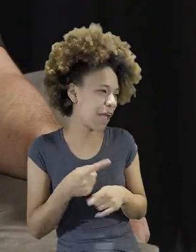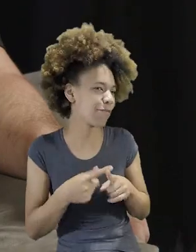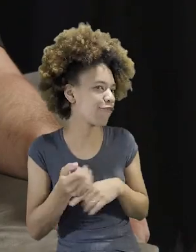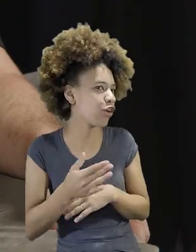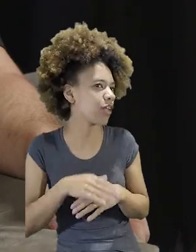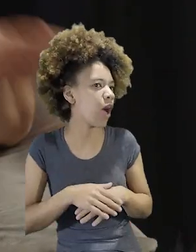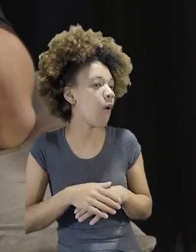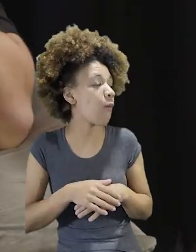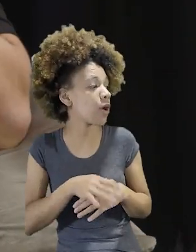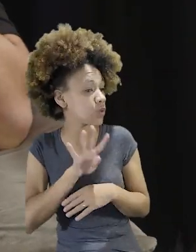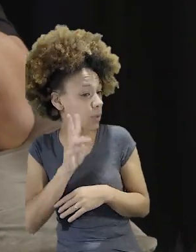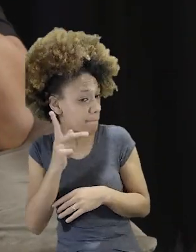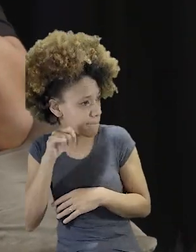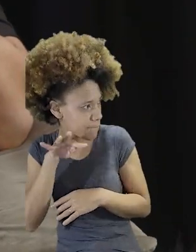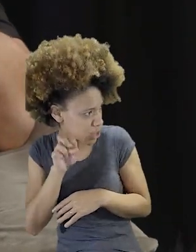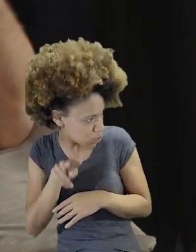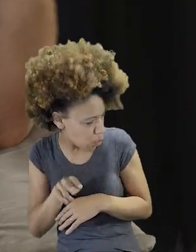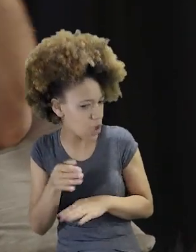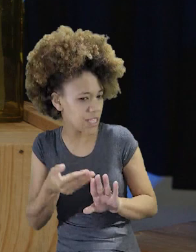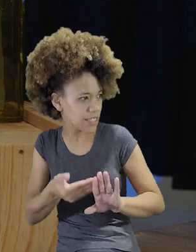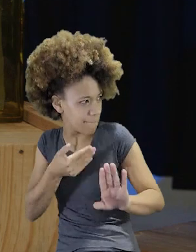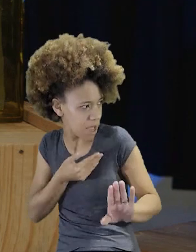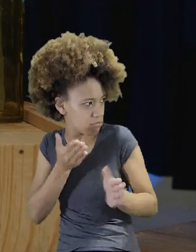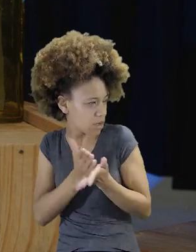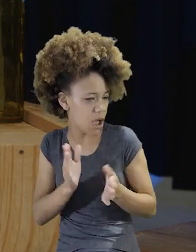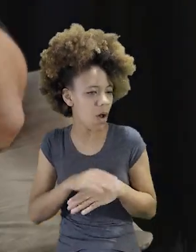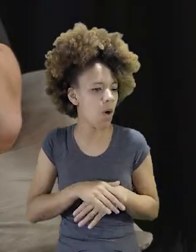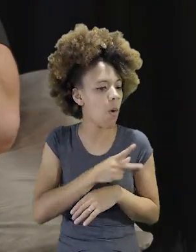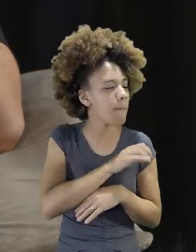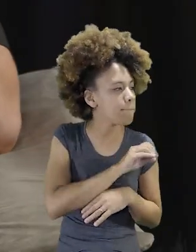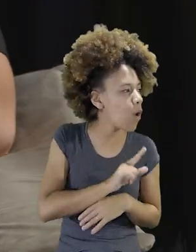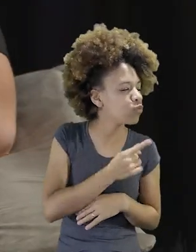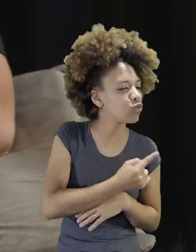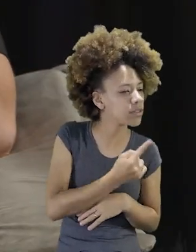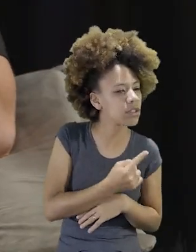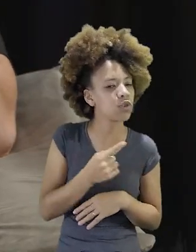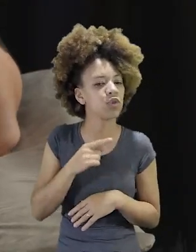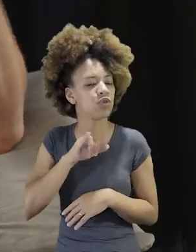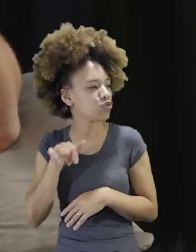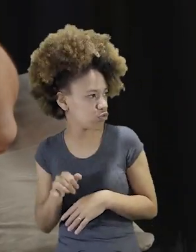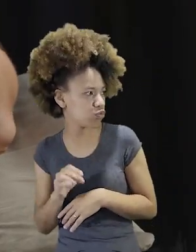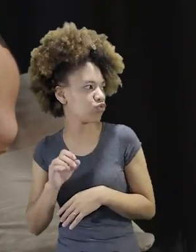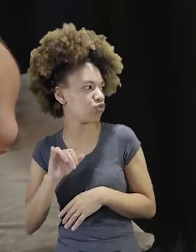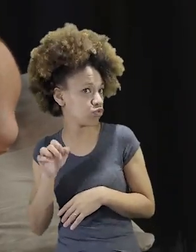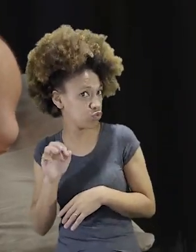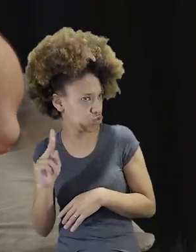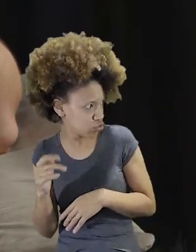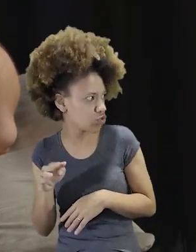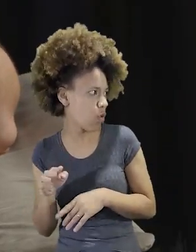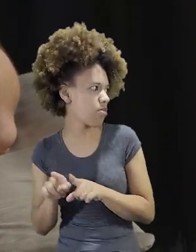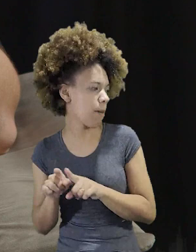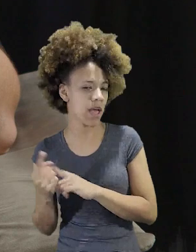John Lennon não porque é porque assim quando quando os Beatles se separam aí a minha história começou do rock o povo faz uma carreira solo e o John lenno faz a sua carreira solo